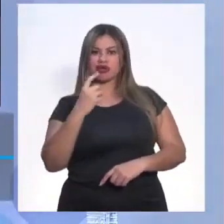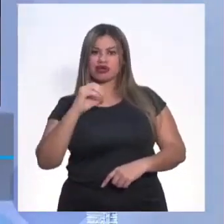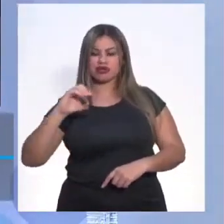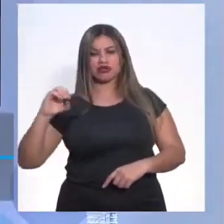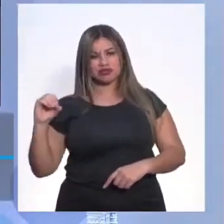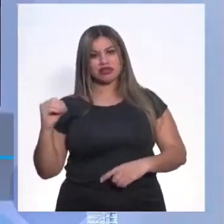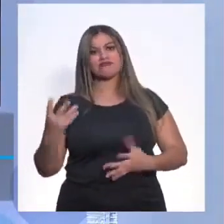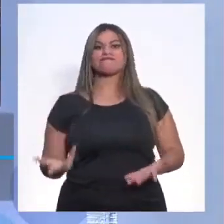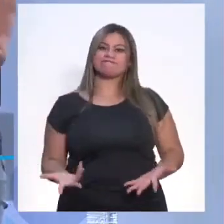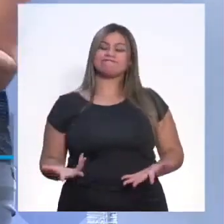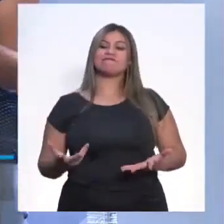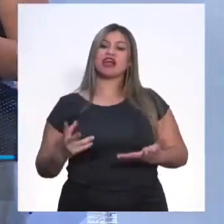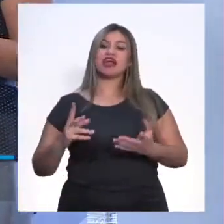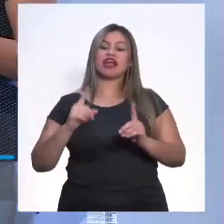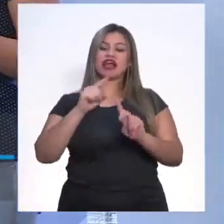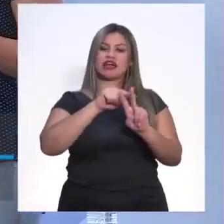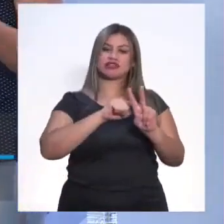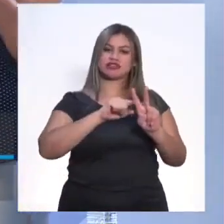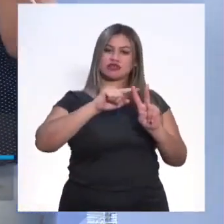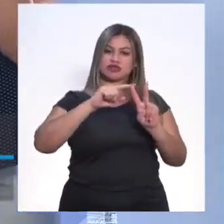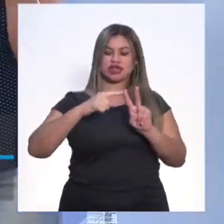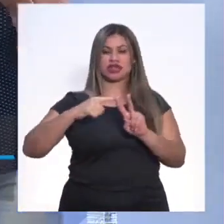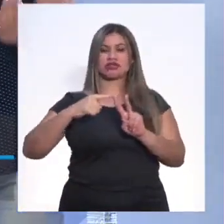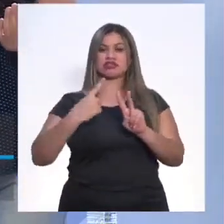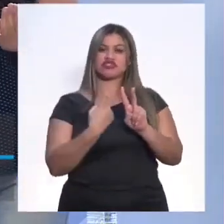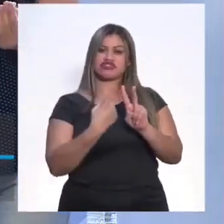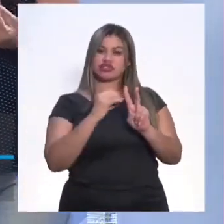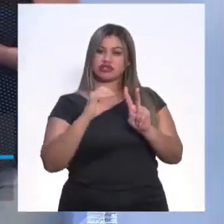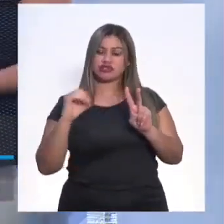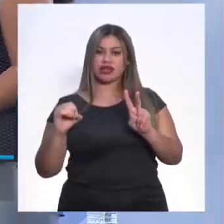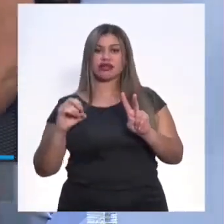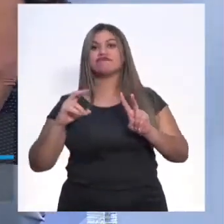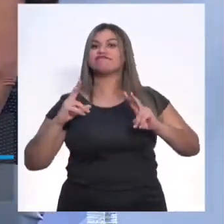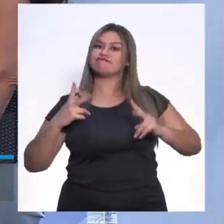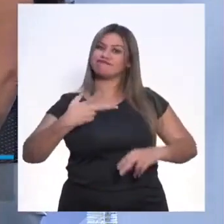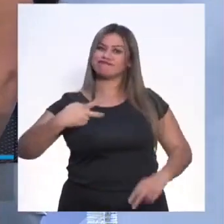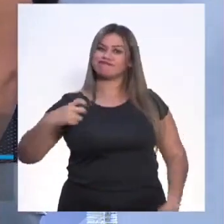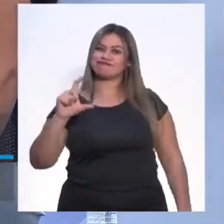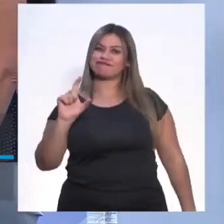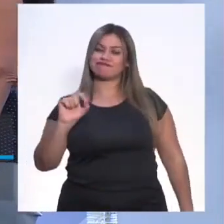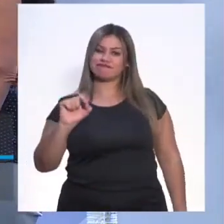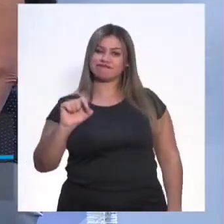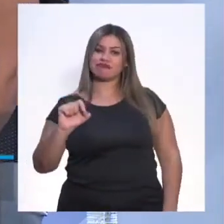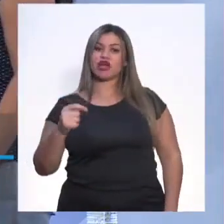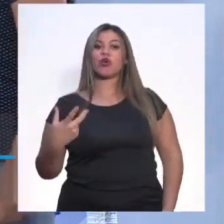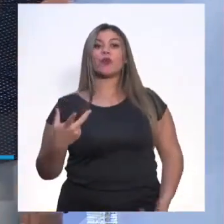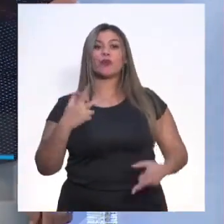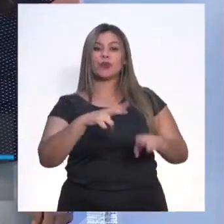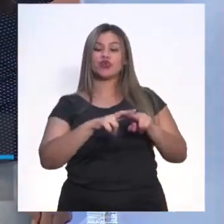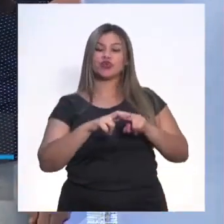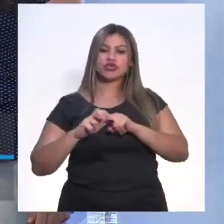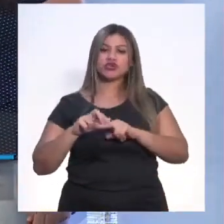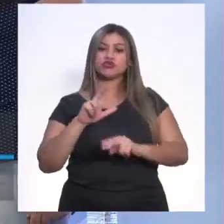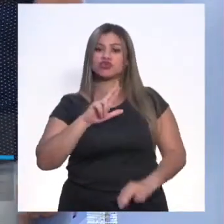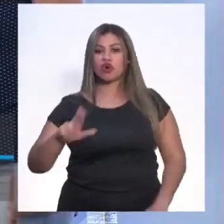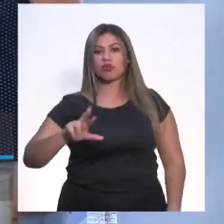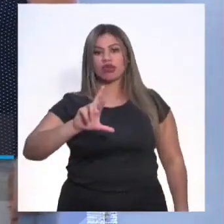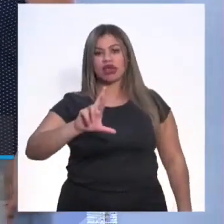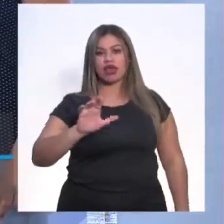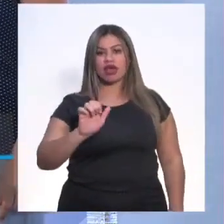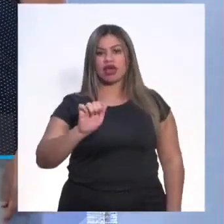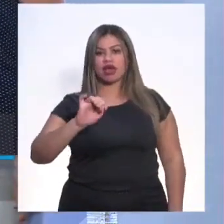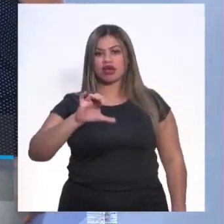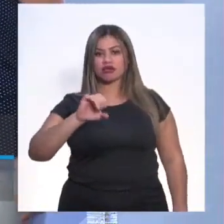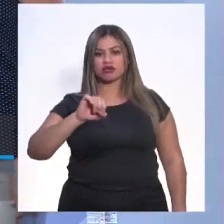raiz quadrada de 100 é 10. Então, é claro que esse número é racional. Por